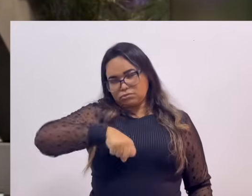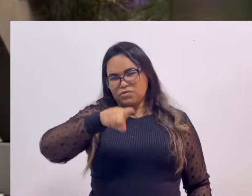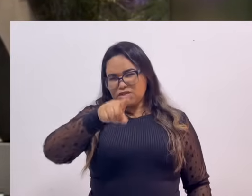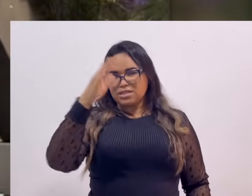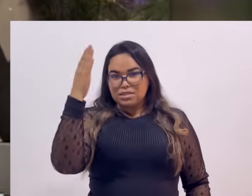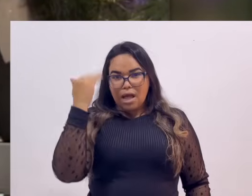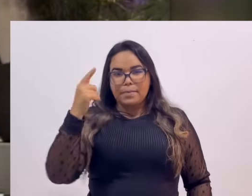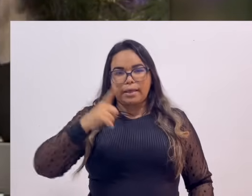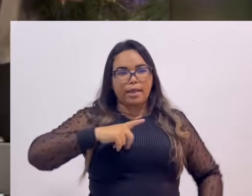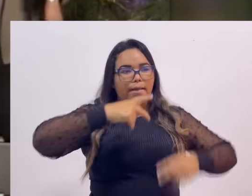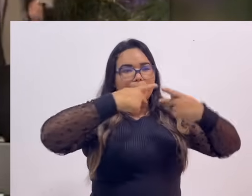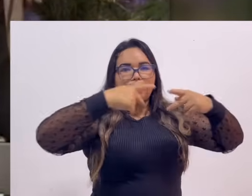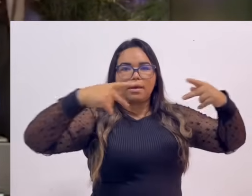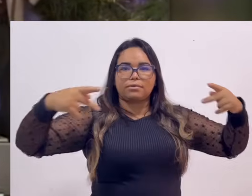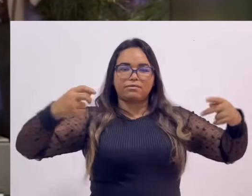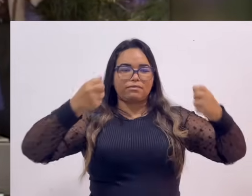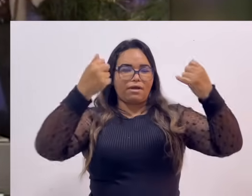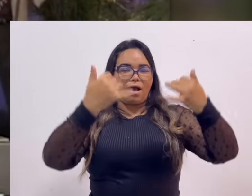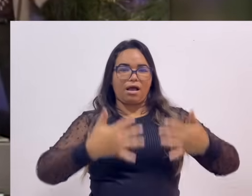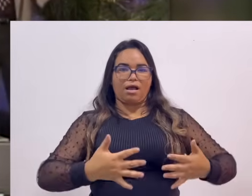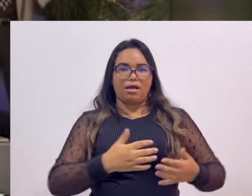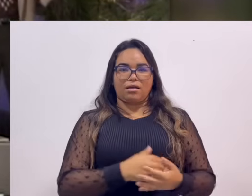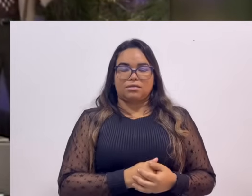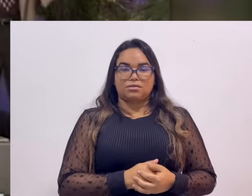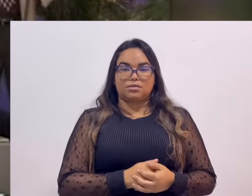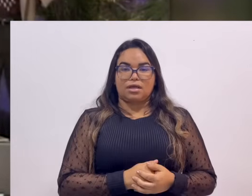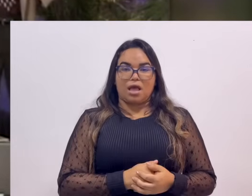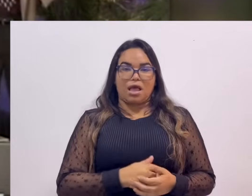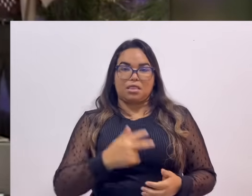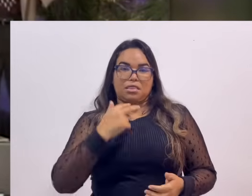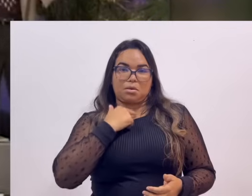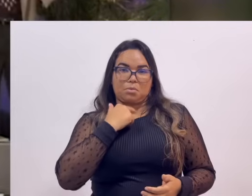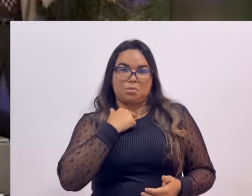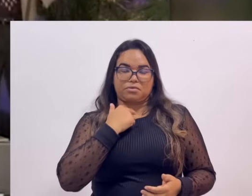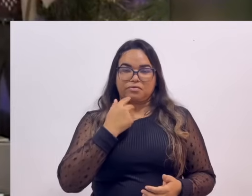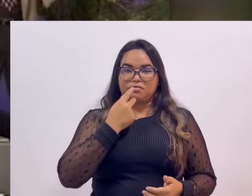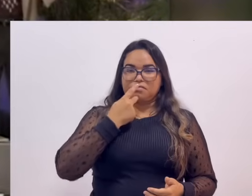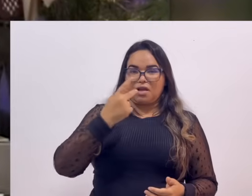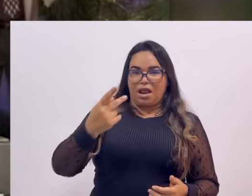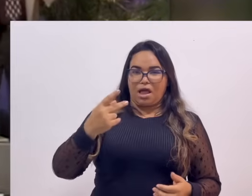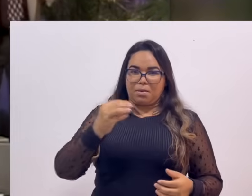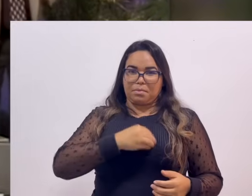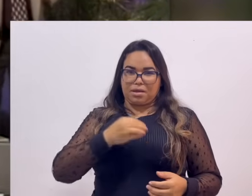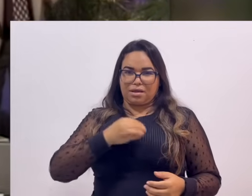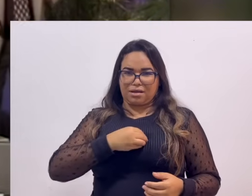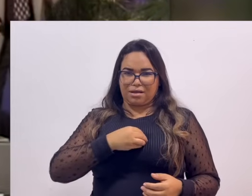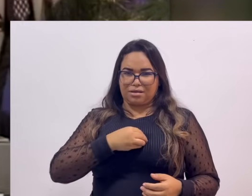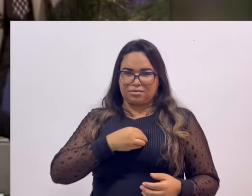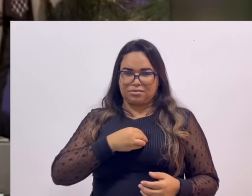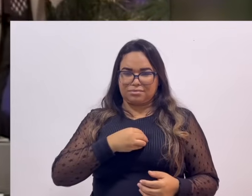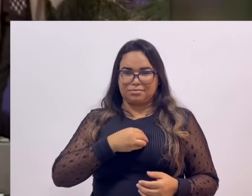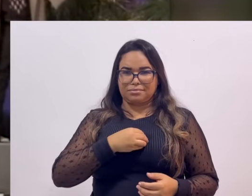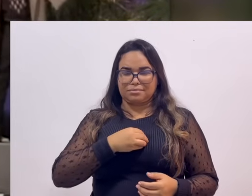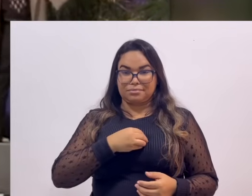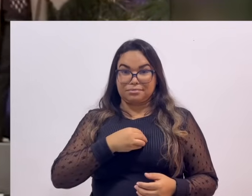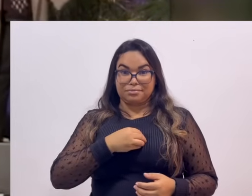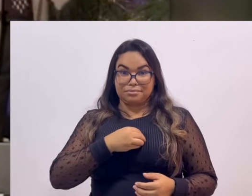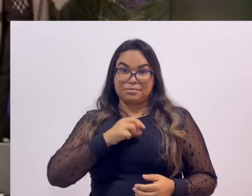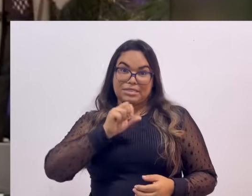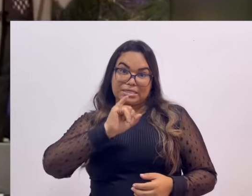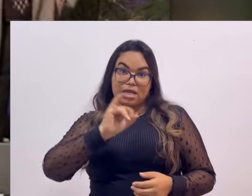que há pregadores que dizem que não há nada mais malvado que possamos fazer do que falar sobre a natureza pecaminosa do homem